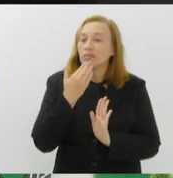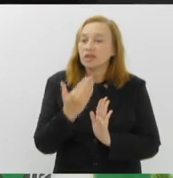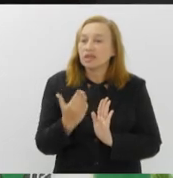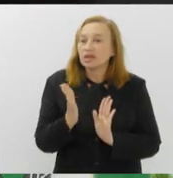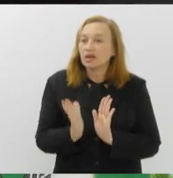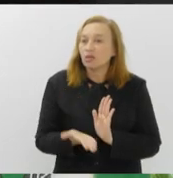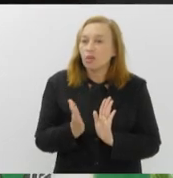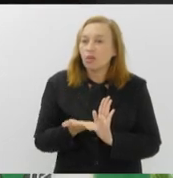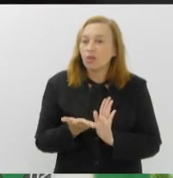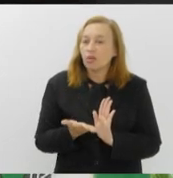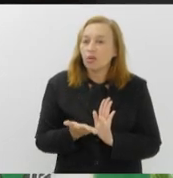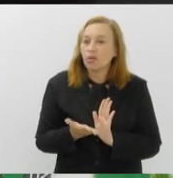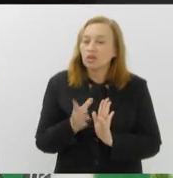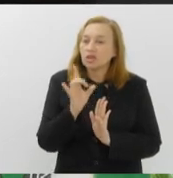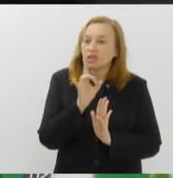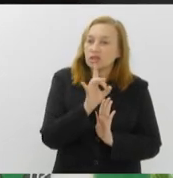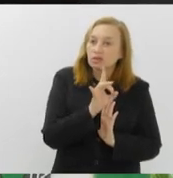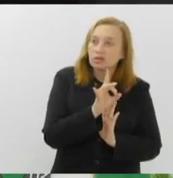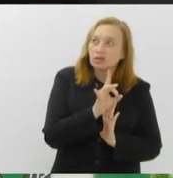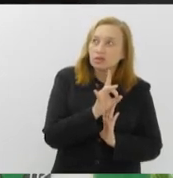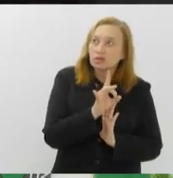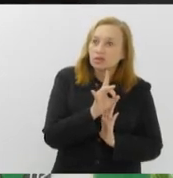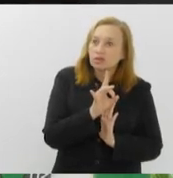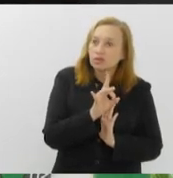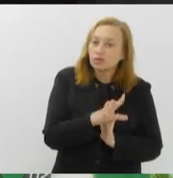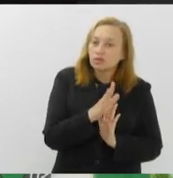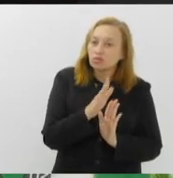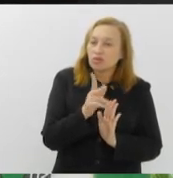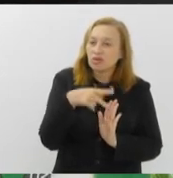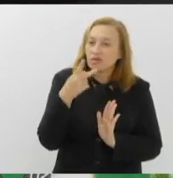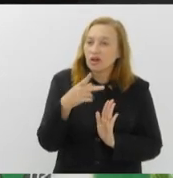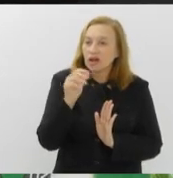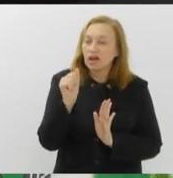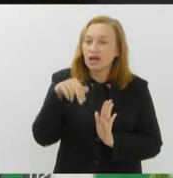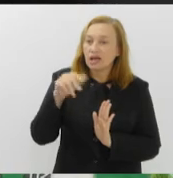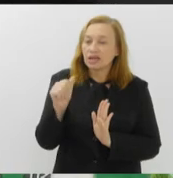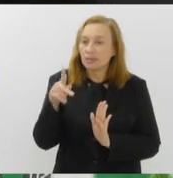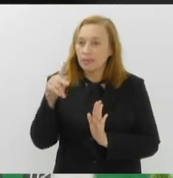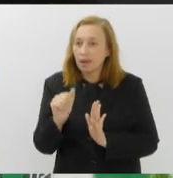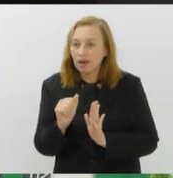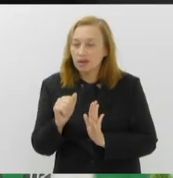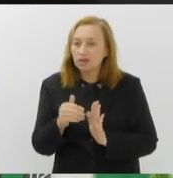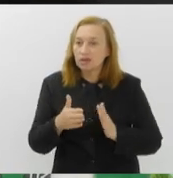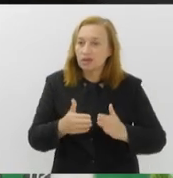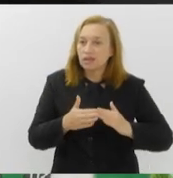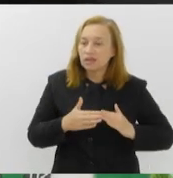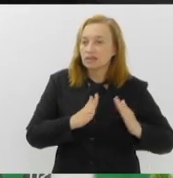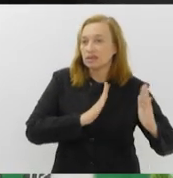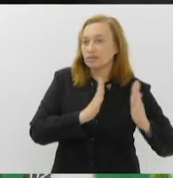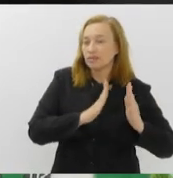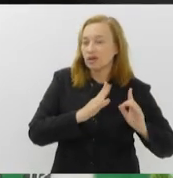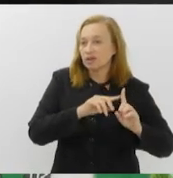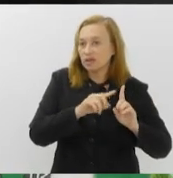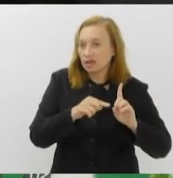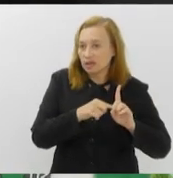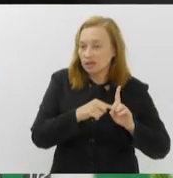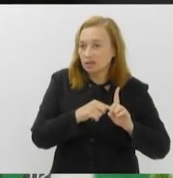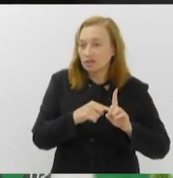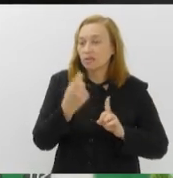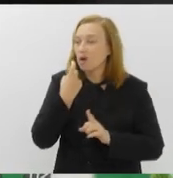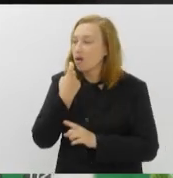agora numa das últimas falas pela Ana Paula, sobre licença maternidade para